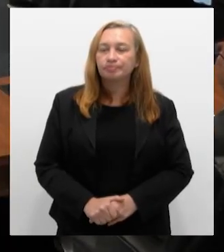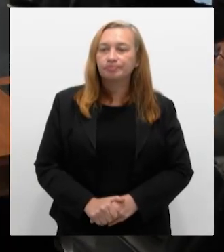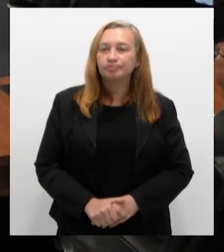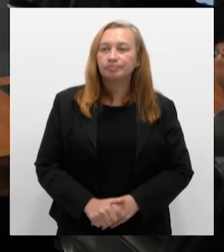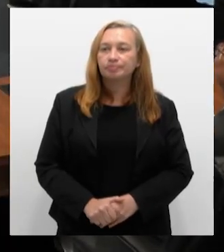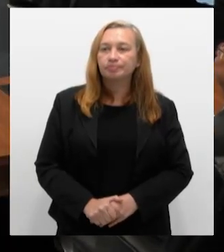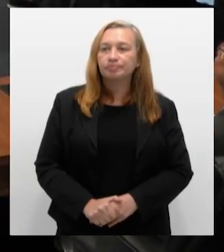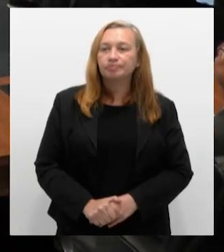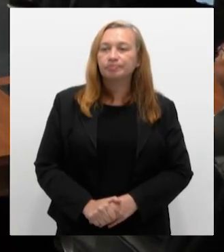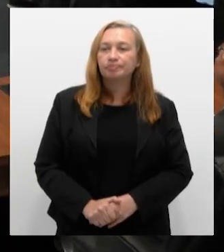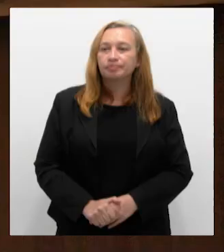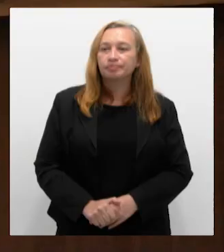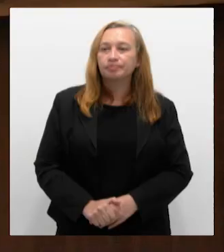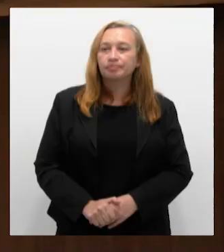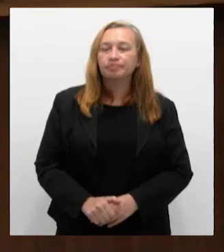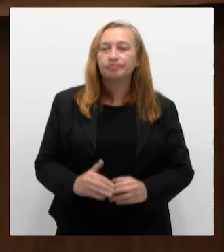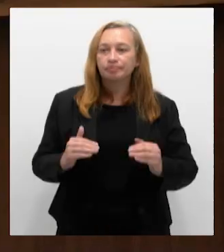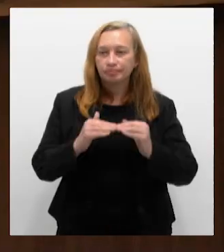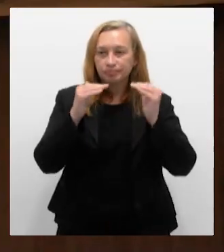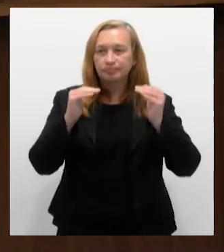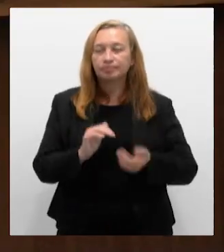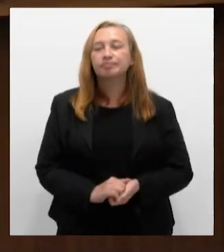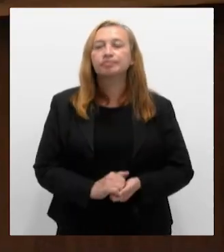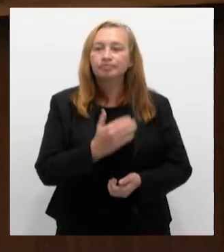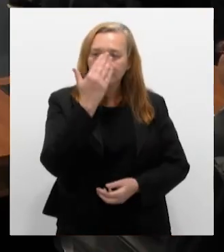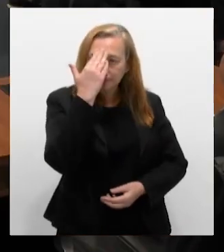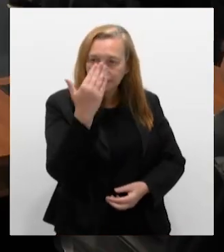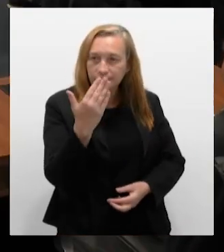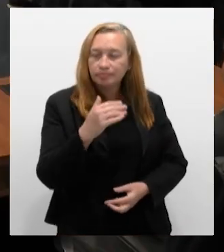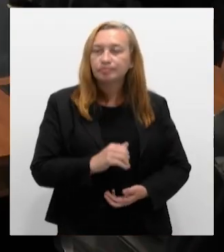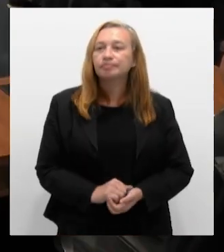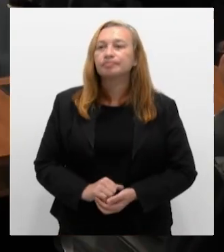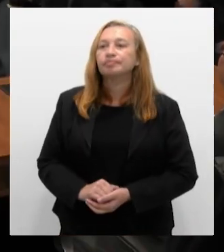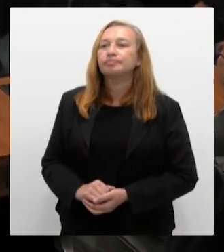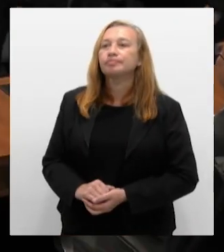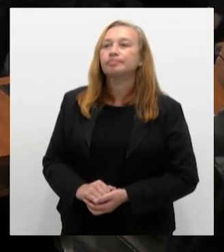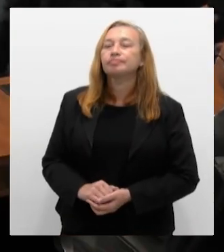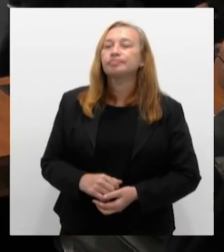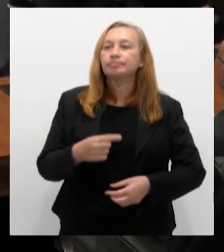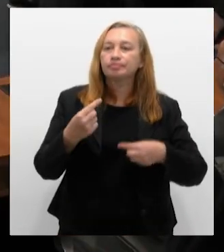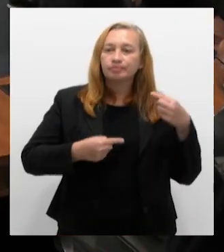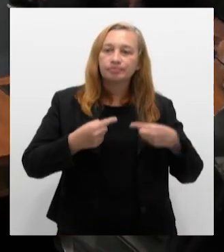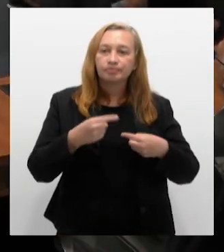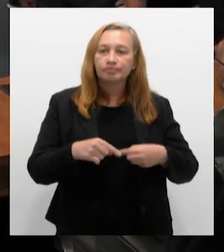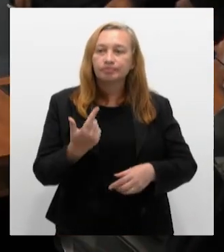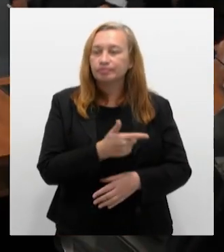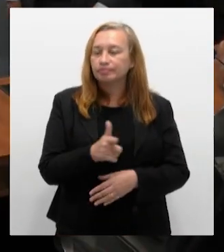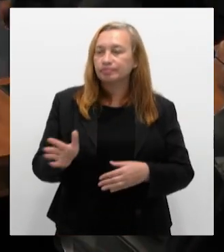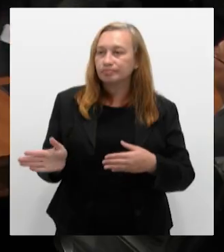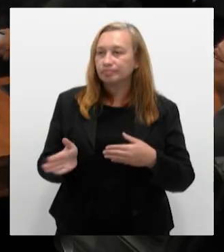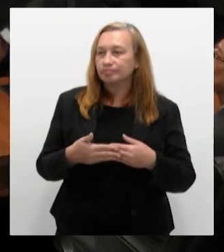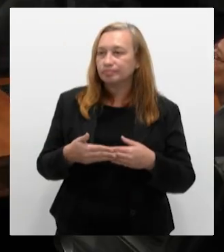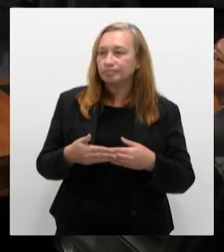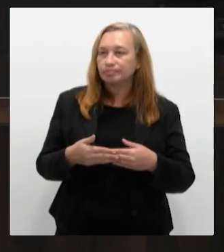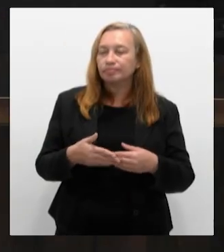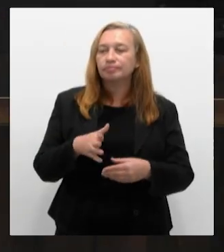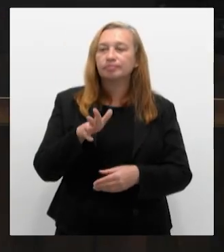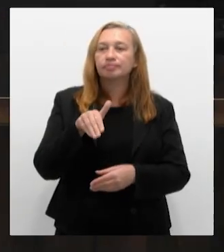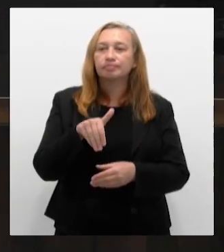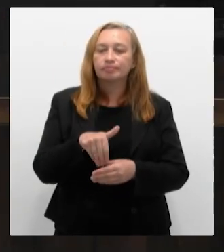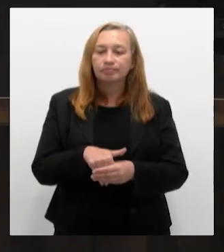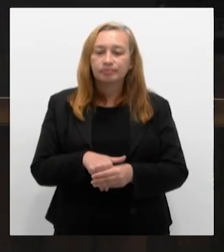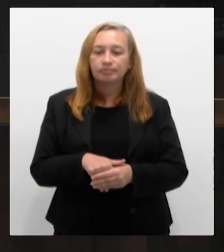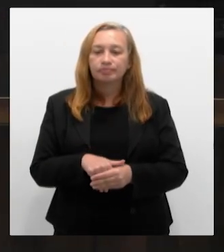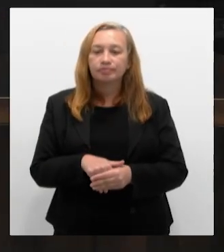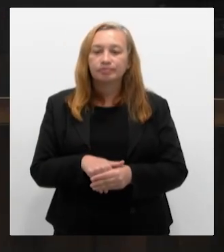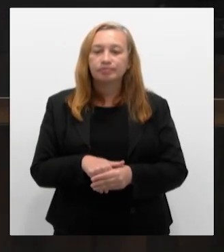Calma aí, vai falar. Favorável. Obrigado, Quinoploc. Com os pareceres emitidos, em discussão. Não havendo quem queira discutir, encerrada a